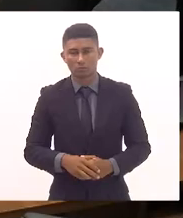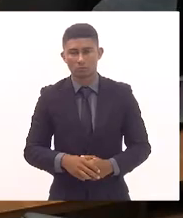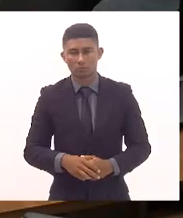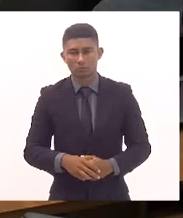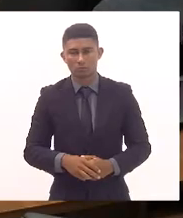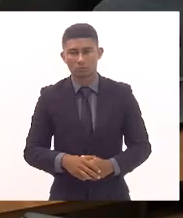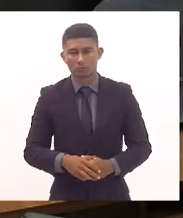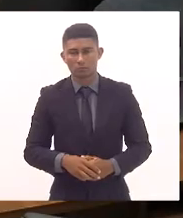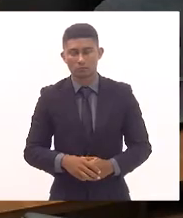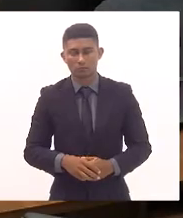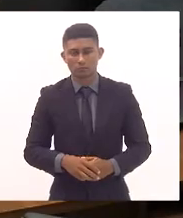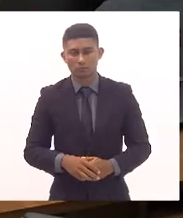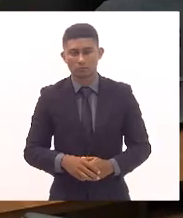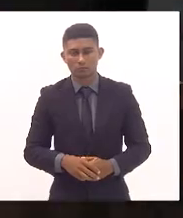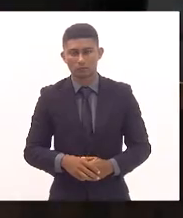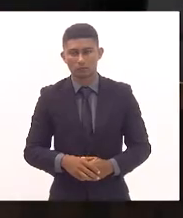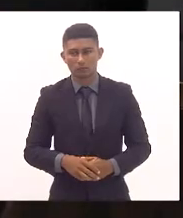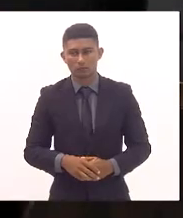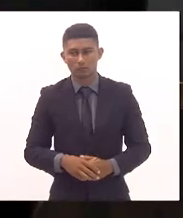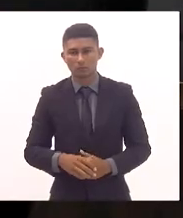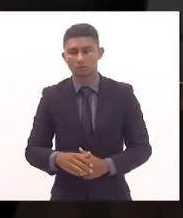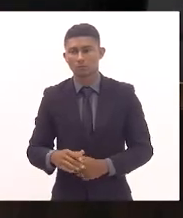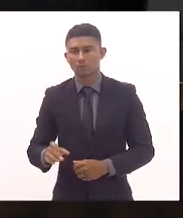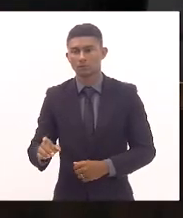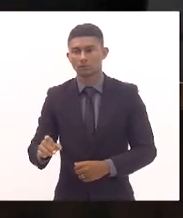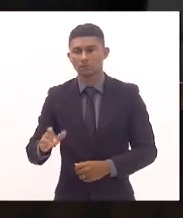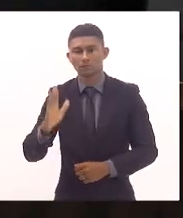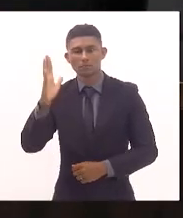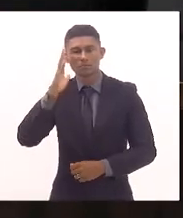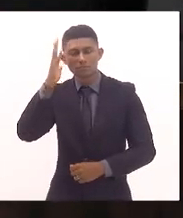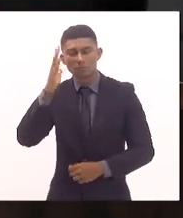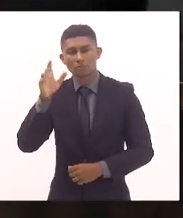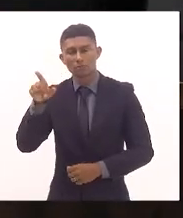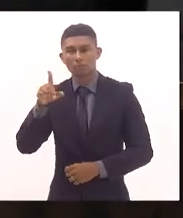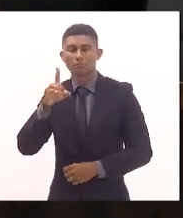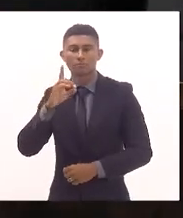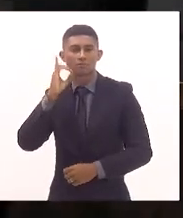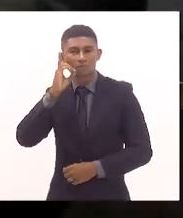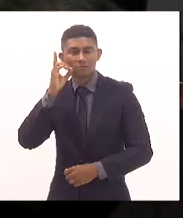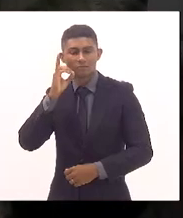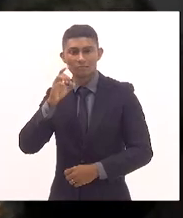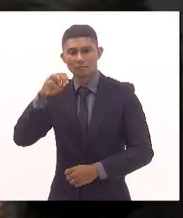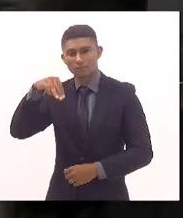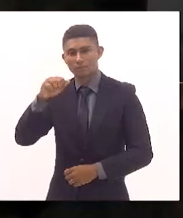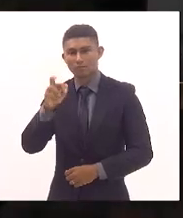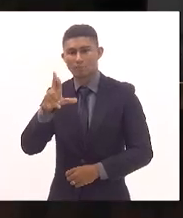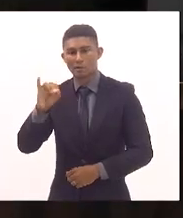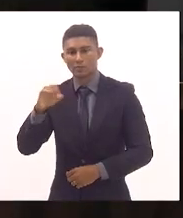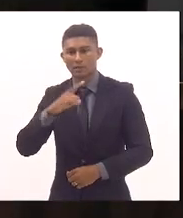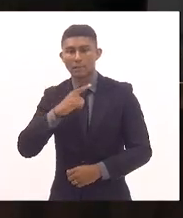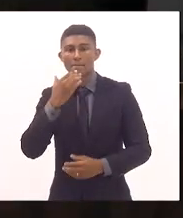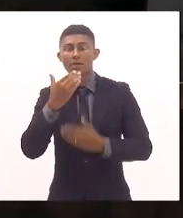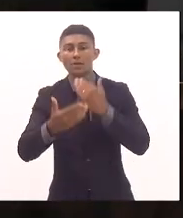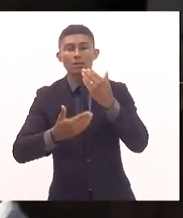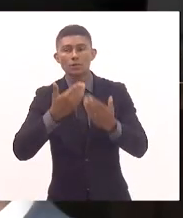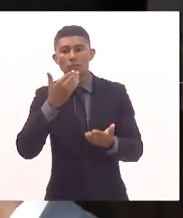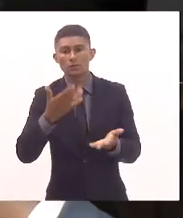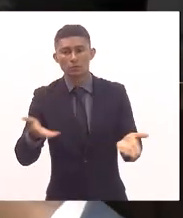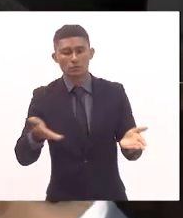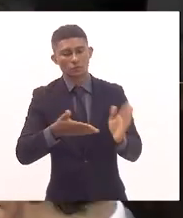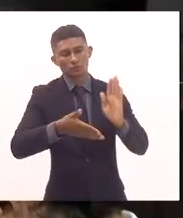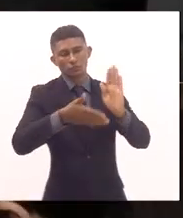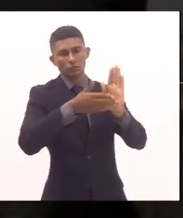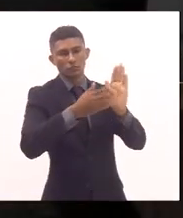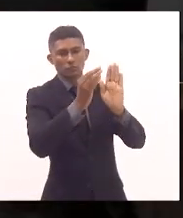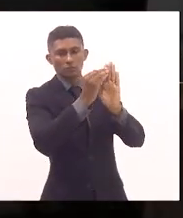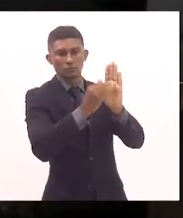Chegou. Próximo orador, deputado Márcio Gualberto. Antes, porém, há sobre a mesa requerimentos. Requer inclusão na ordem do dia do projeto